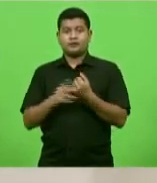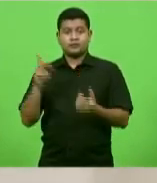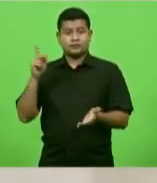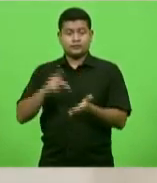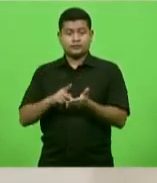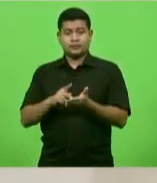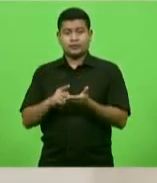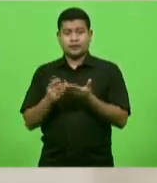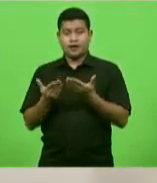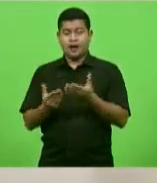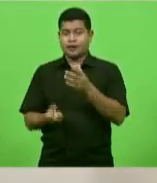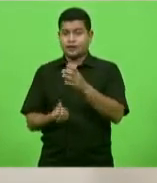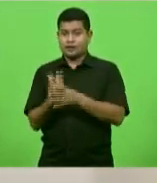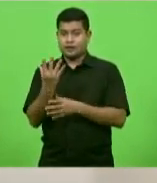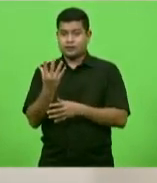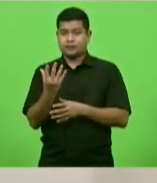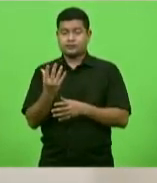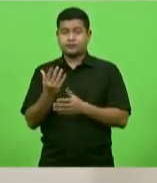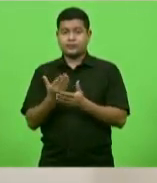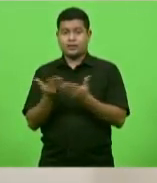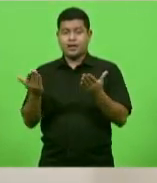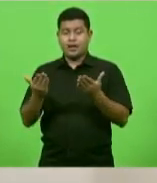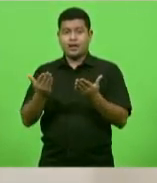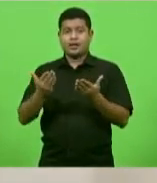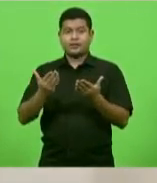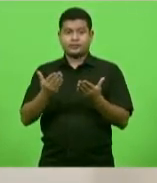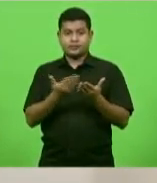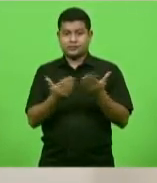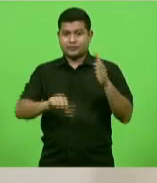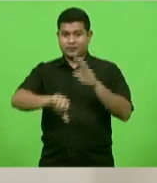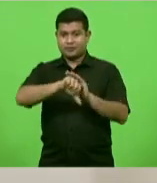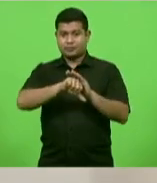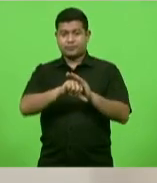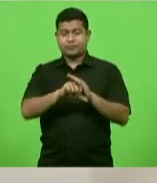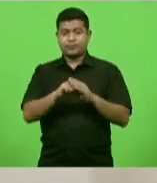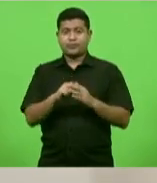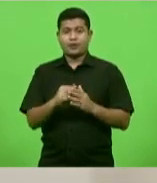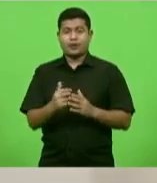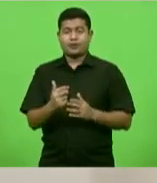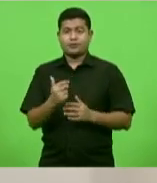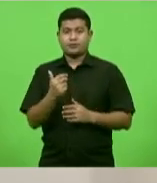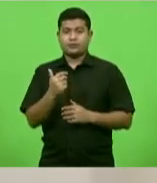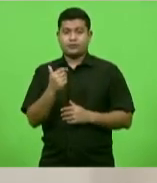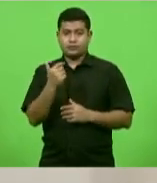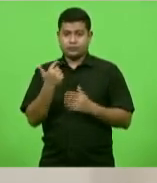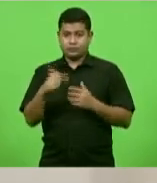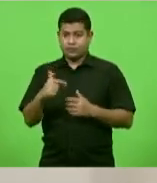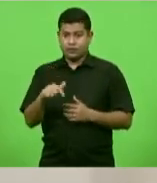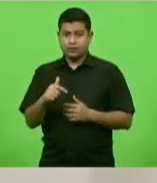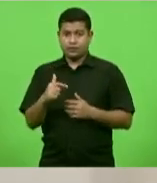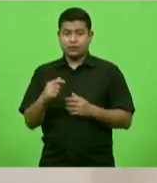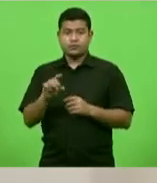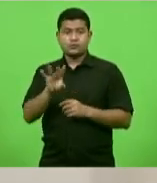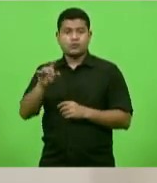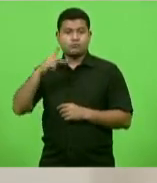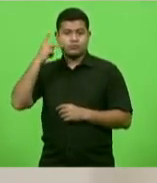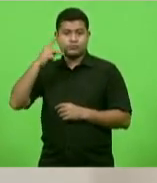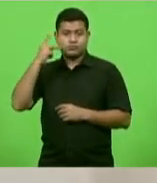definitivamente a concepção de que tais delitos não possuem apenas uma natureza unicamente